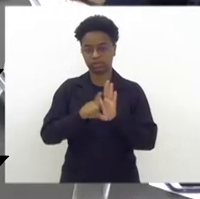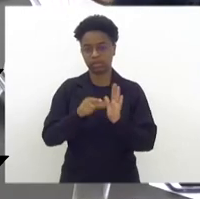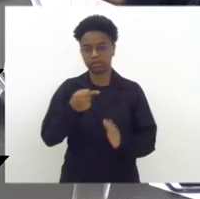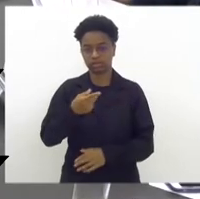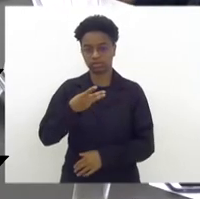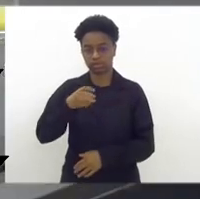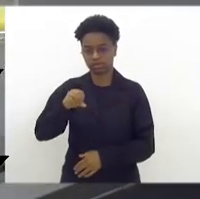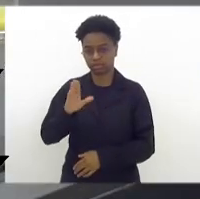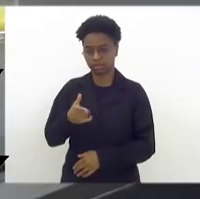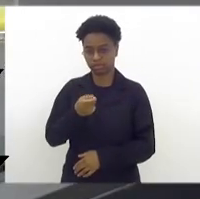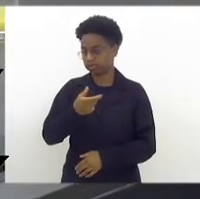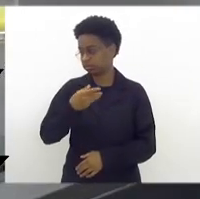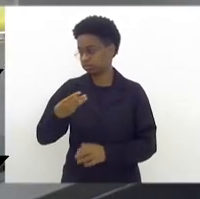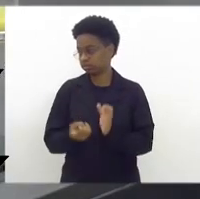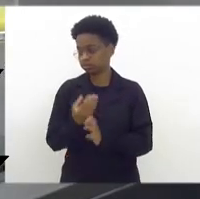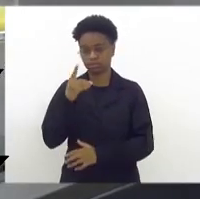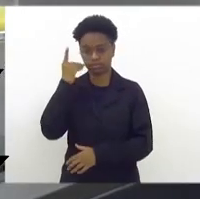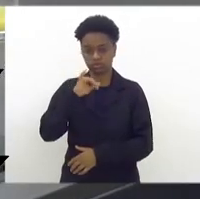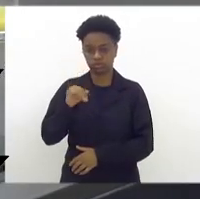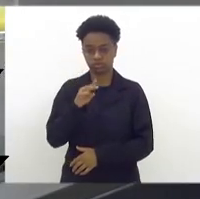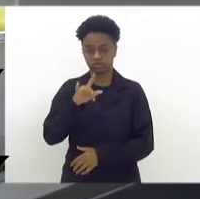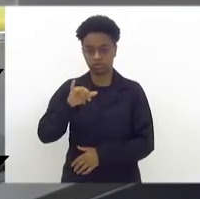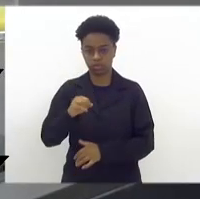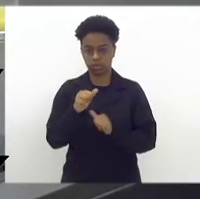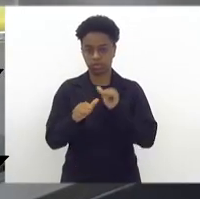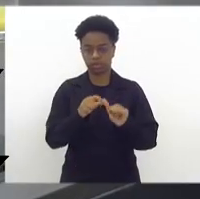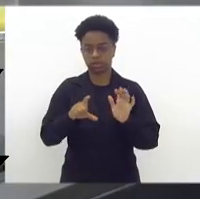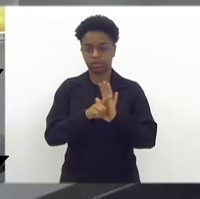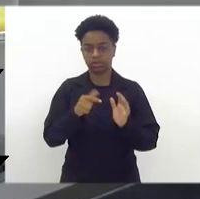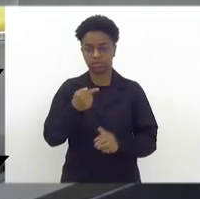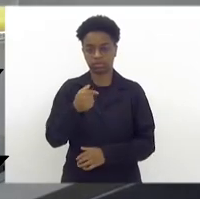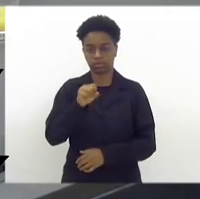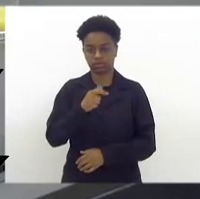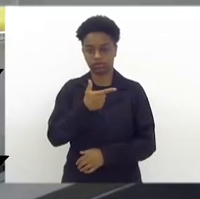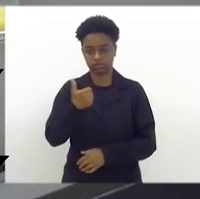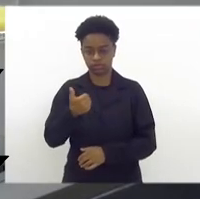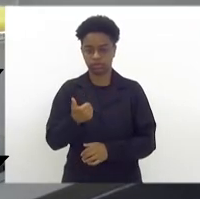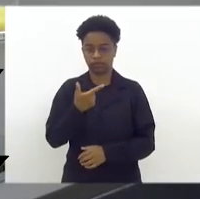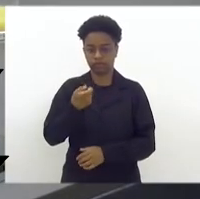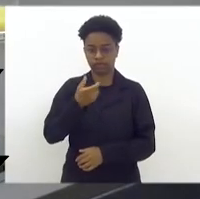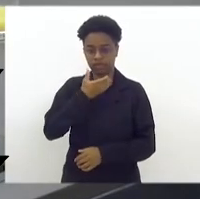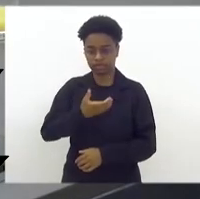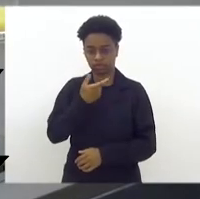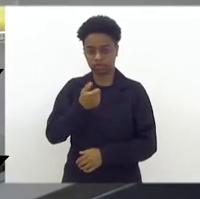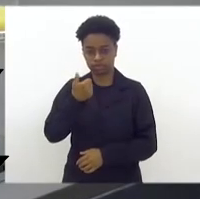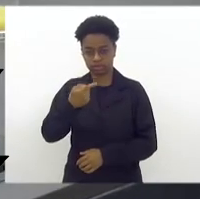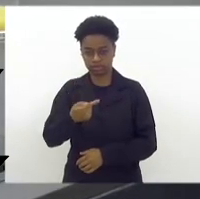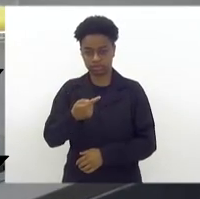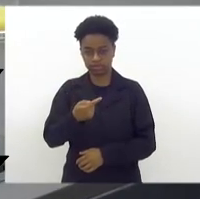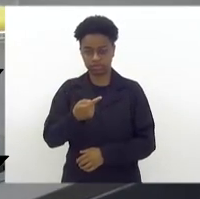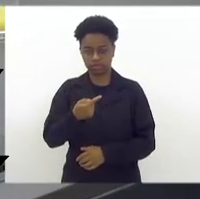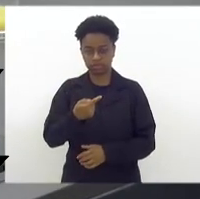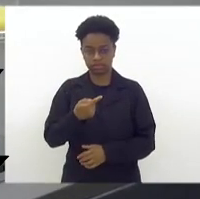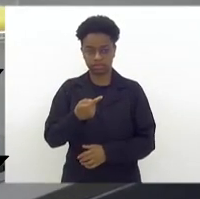de 23. De autoria do deputado Júlio Rocha, que altera a Lei 7.821, de 20 de dezembro de 2017, que autoriza o Poder Executivo